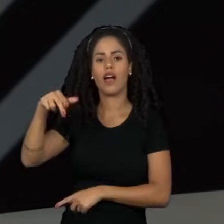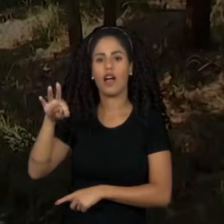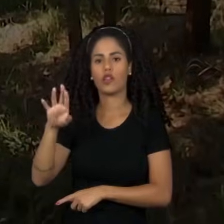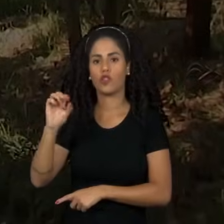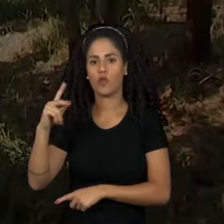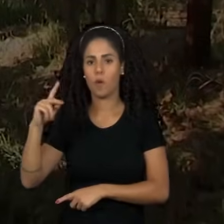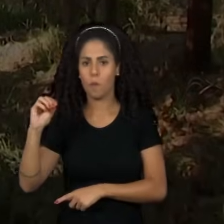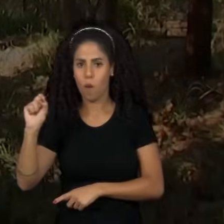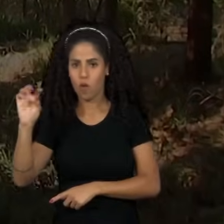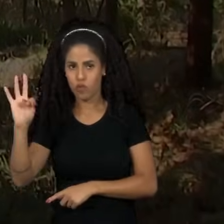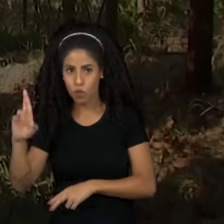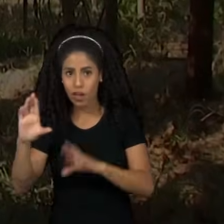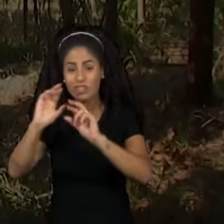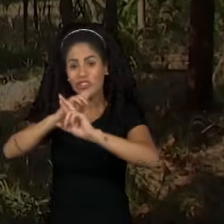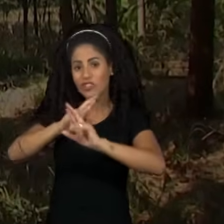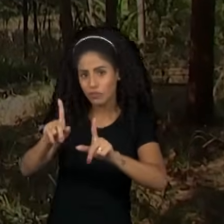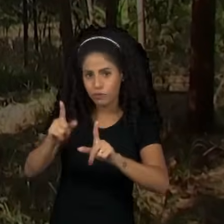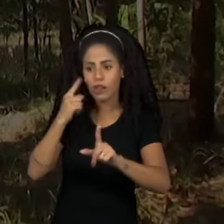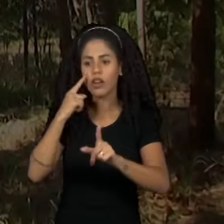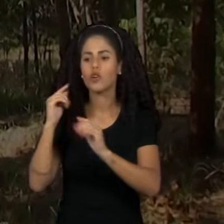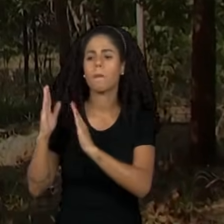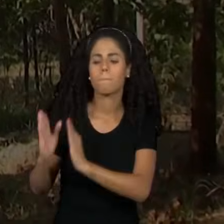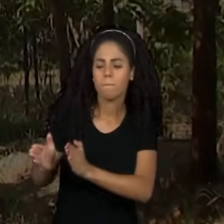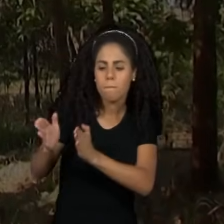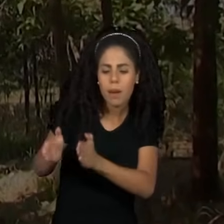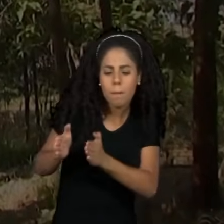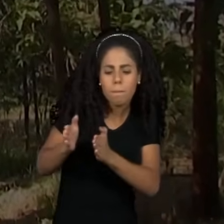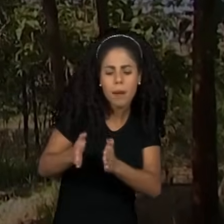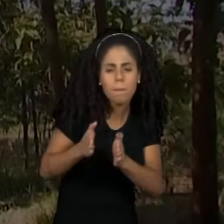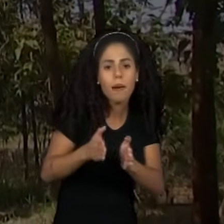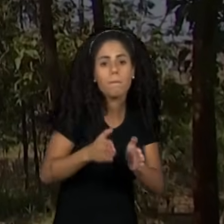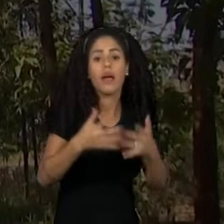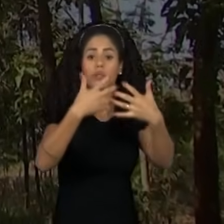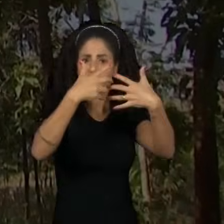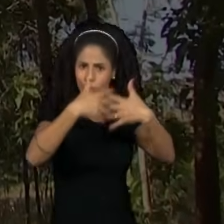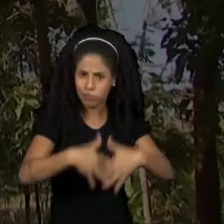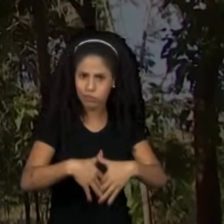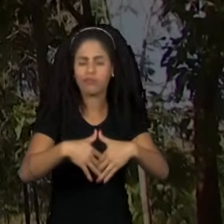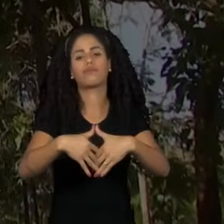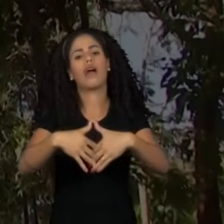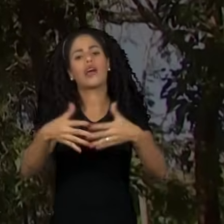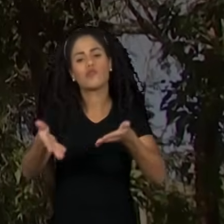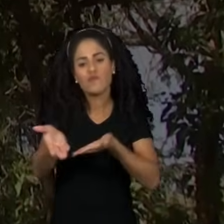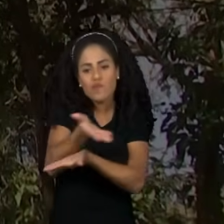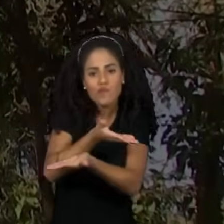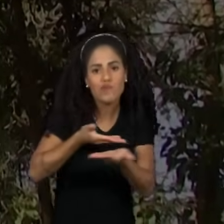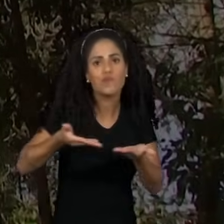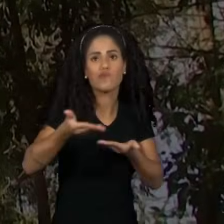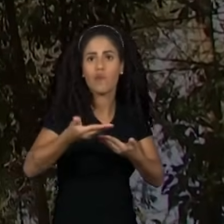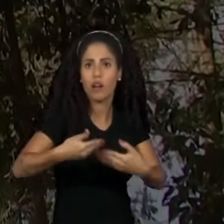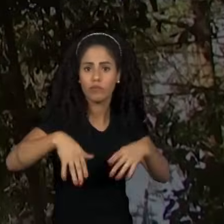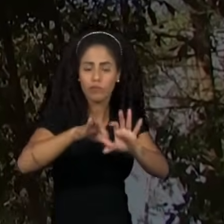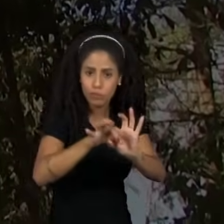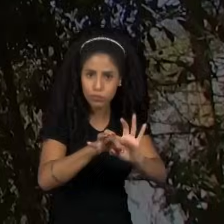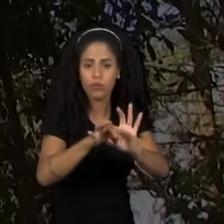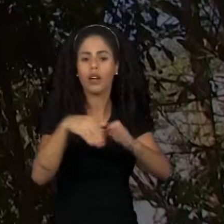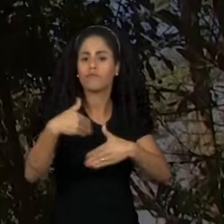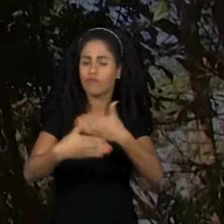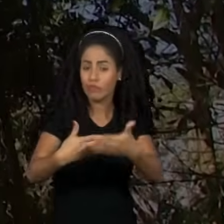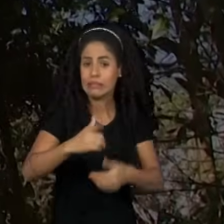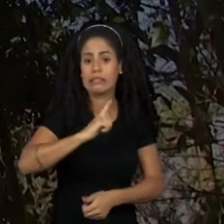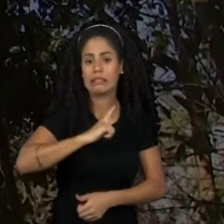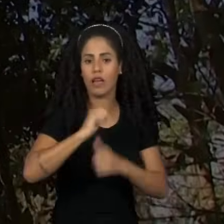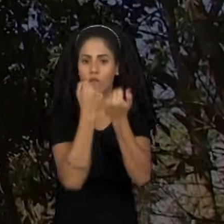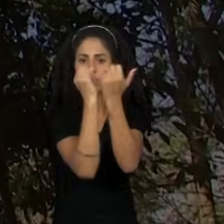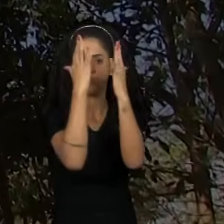entrópico. Processos que funcionam de formas complexas, emitindo energia para